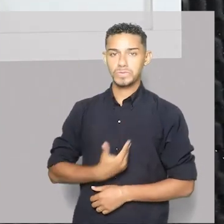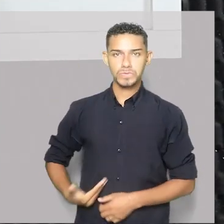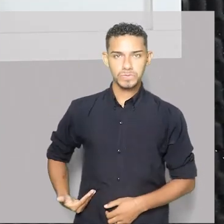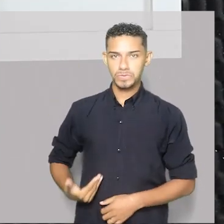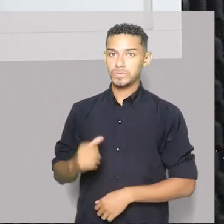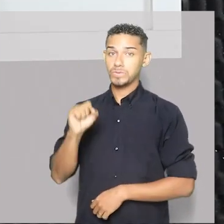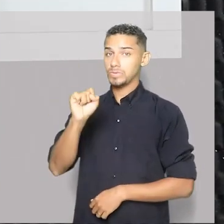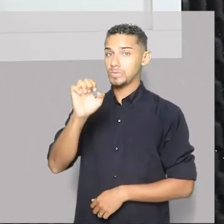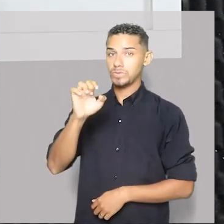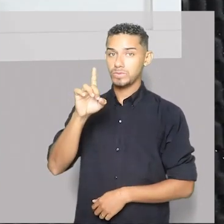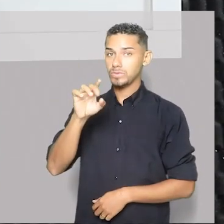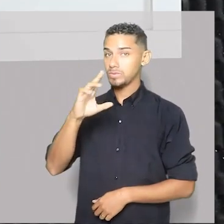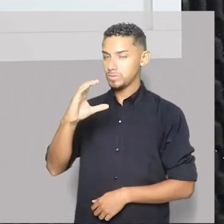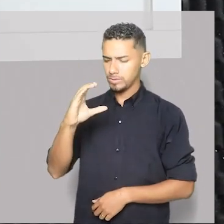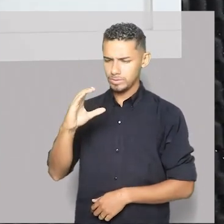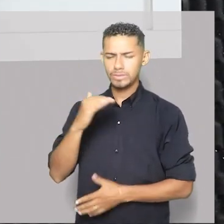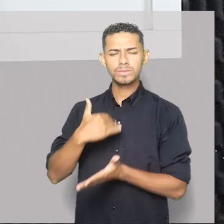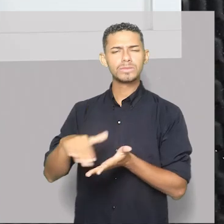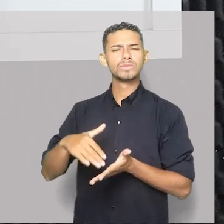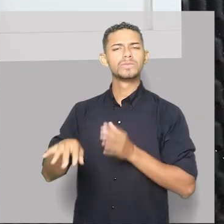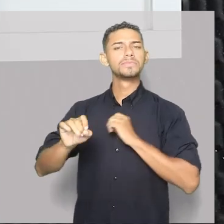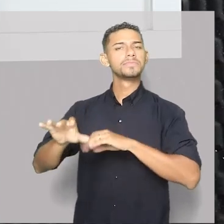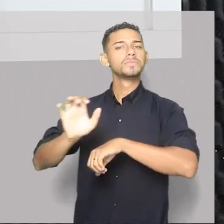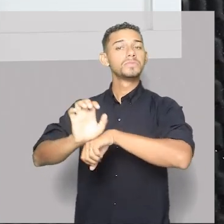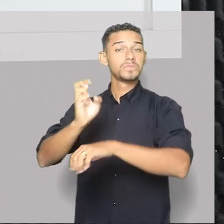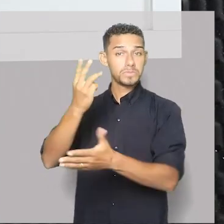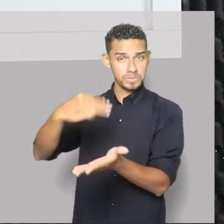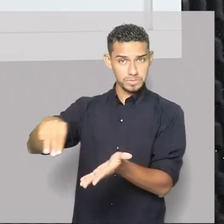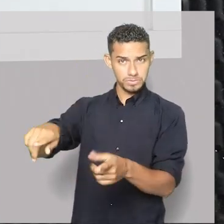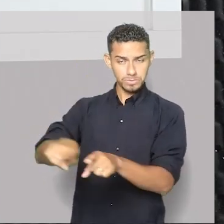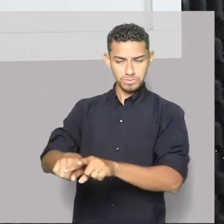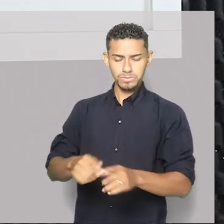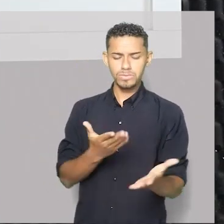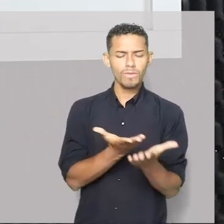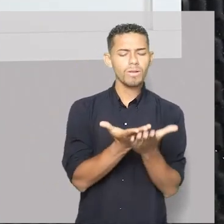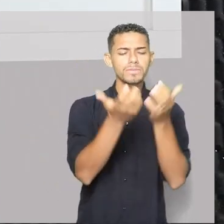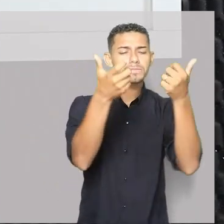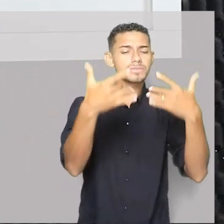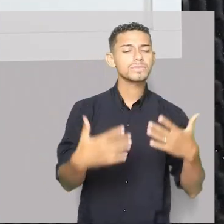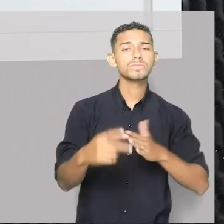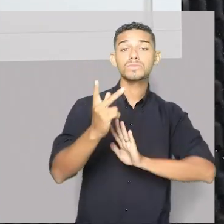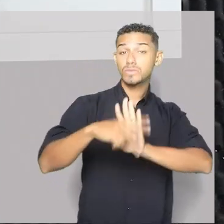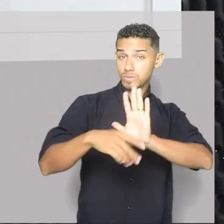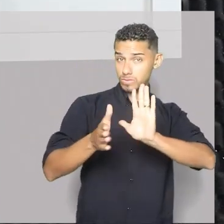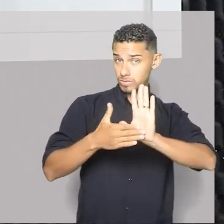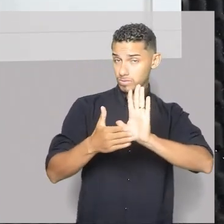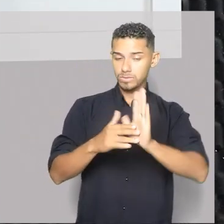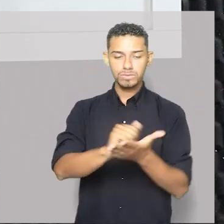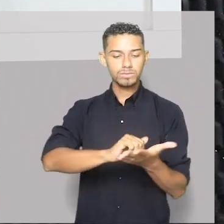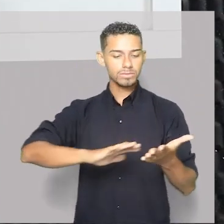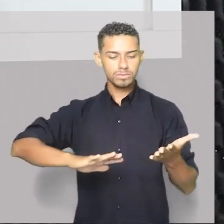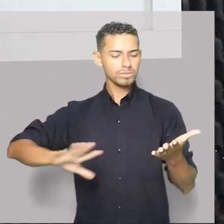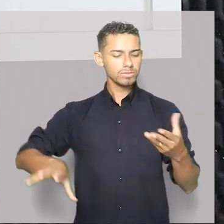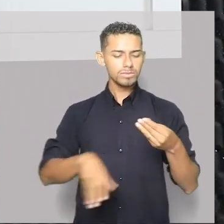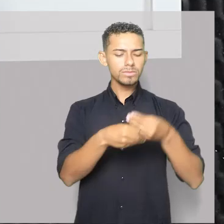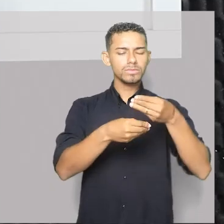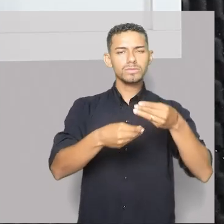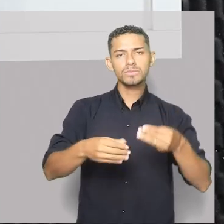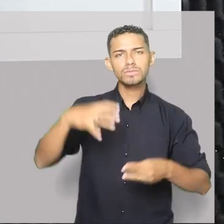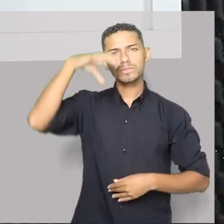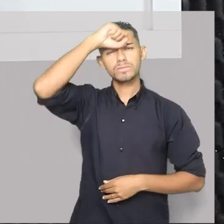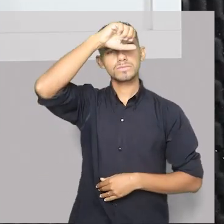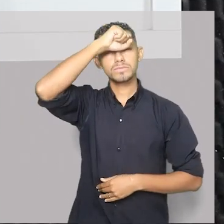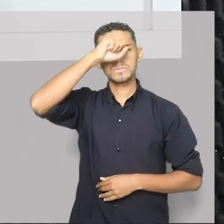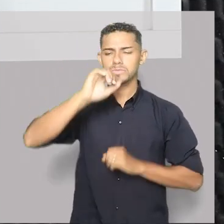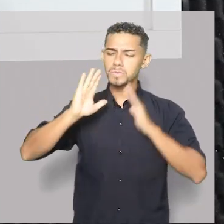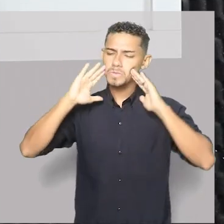com vocês uma aula que é correspondente ao nosso projeto de atividades curriculares complementares. Então fica